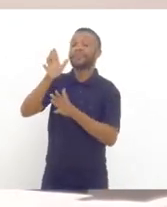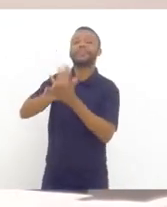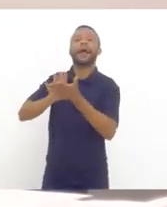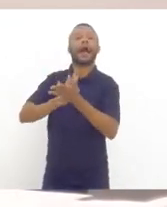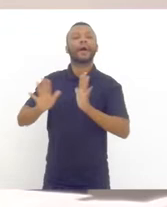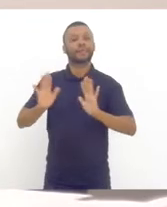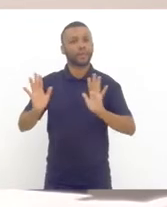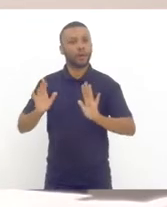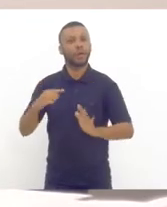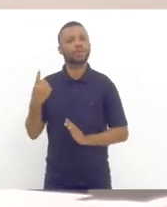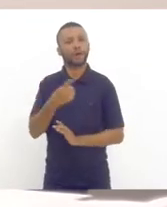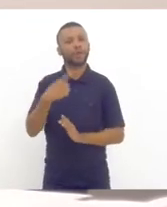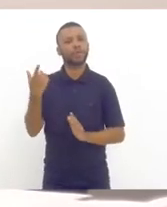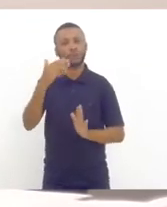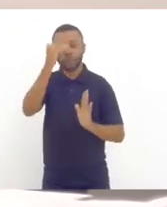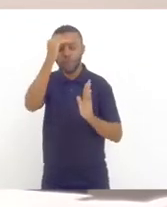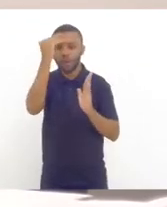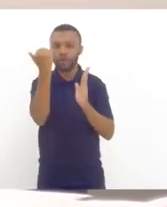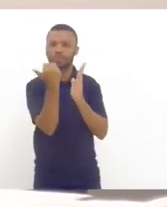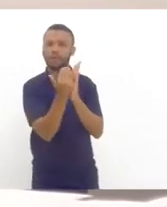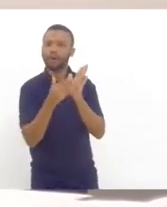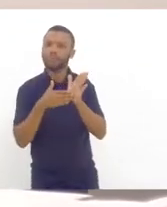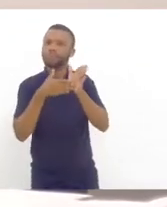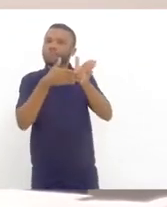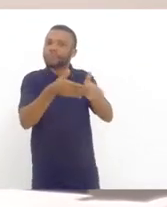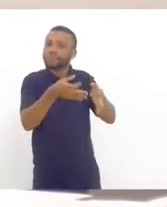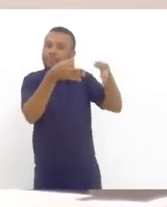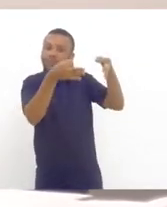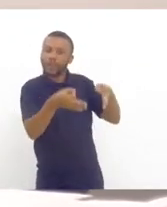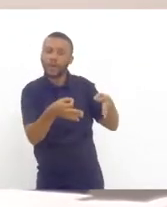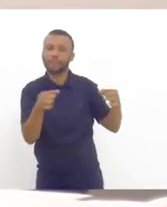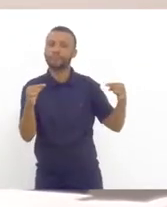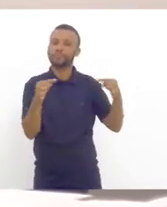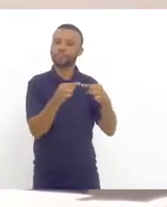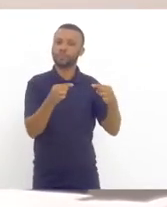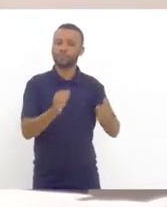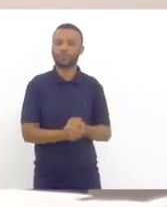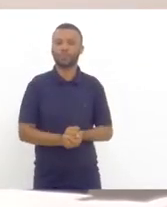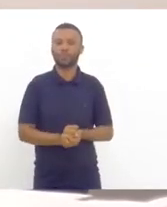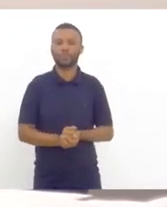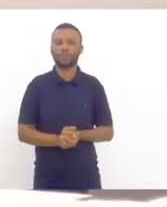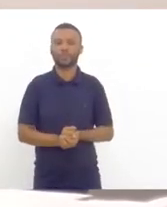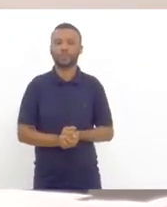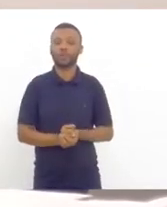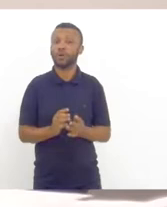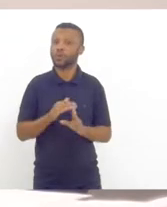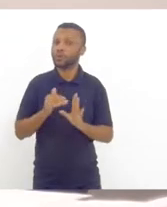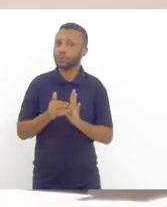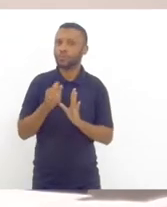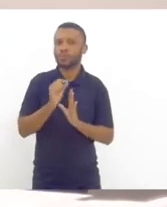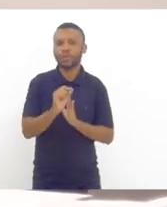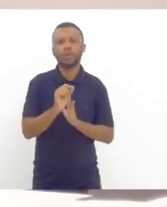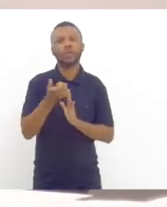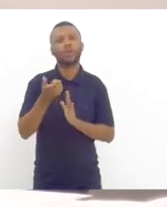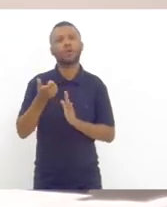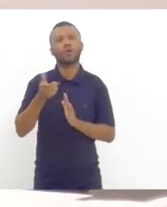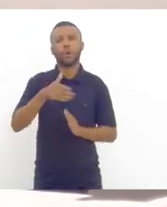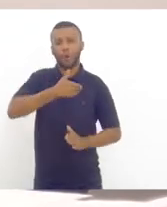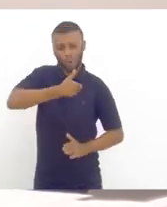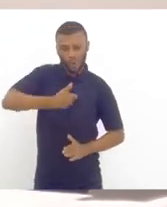Nós estamos dando cumprimento àquilo que o Poder Executivo, por